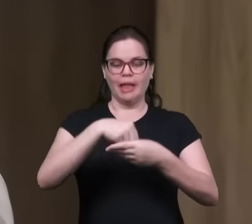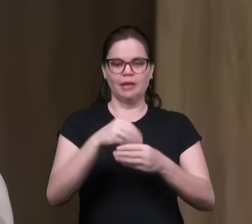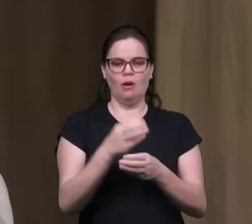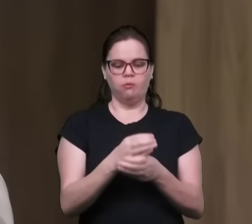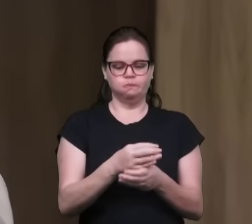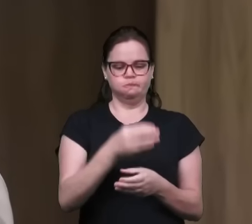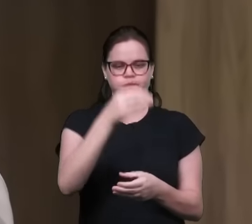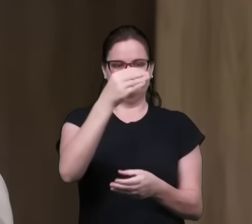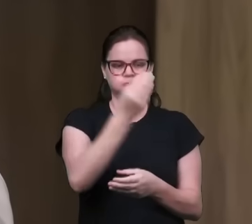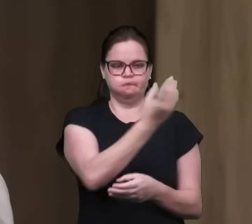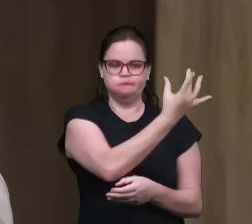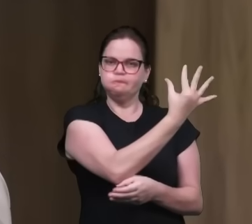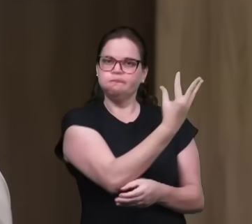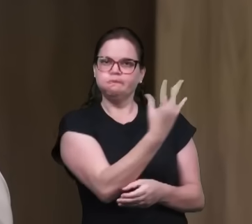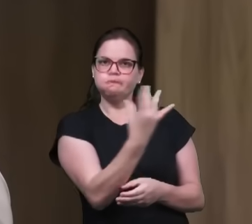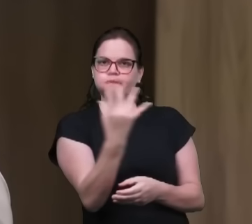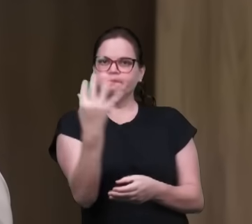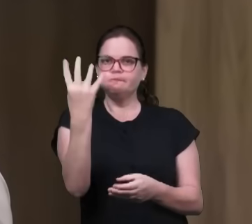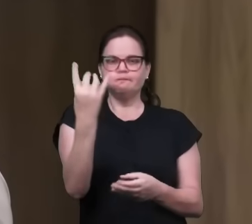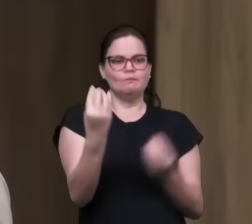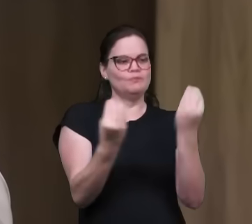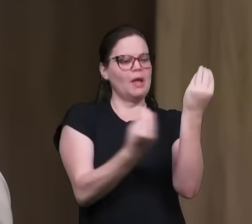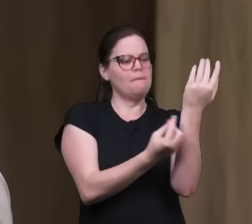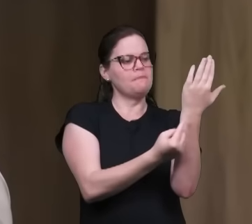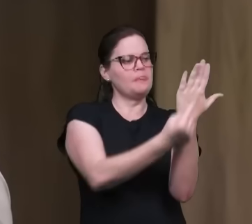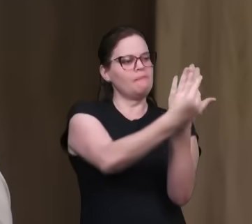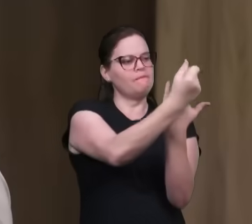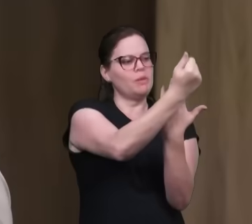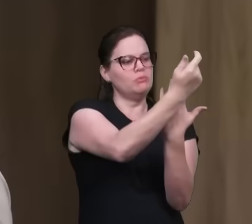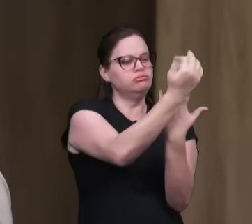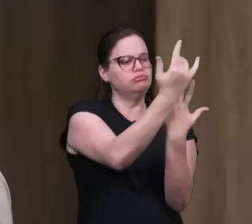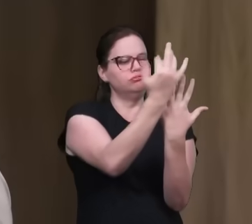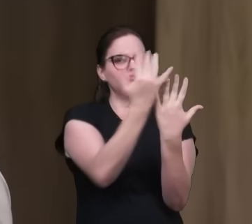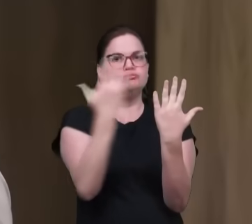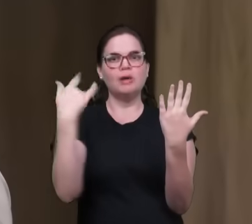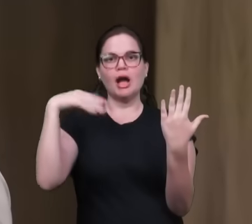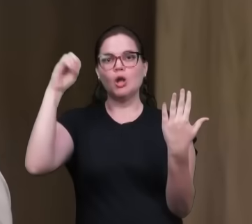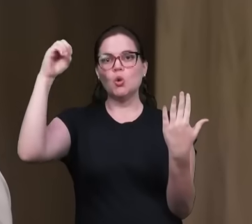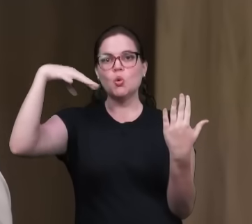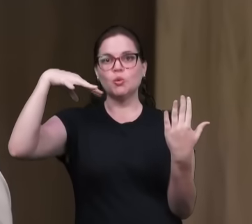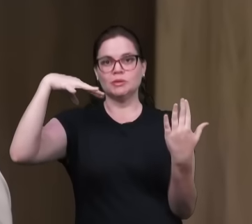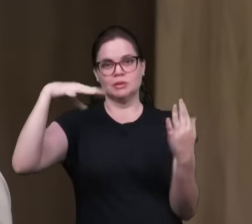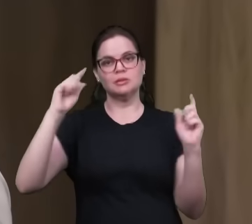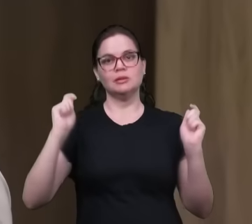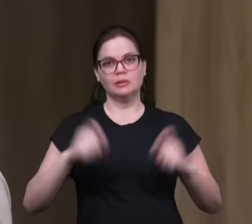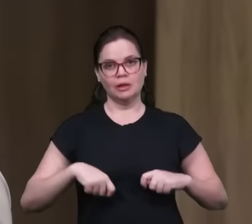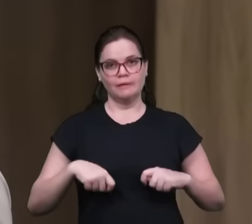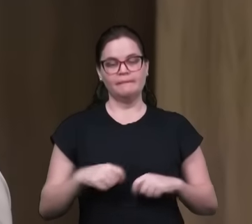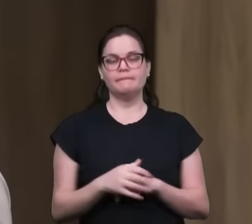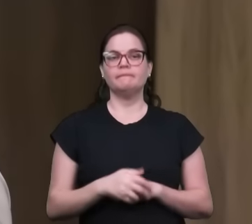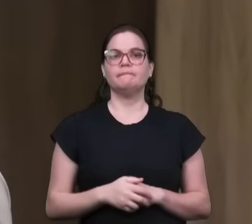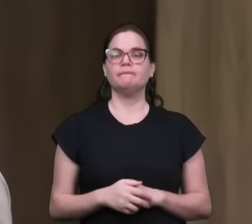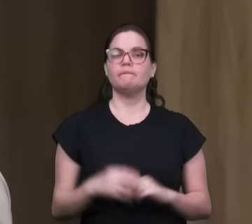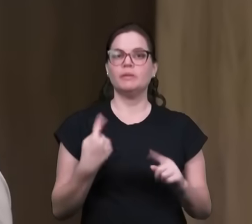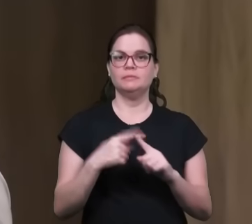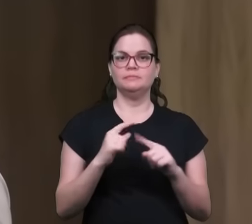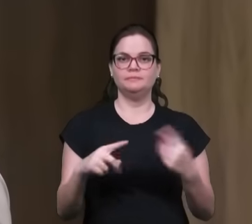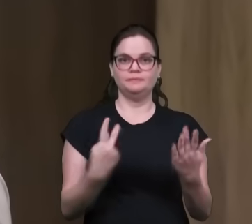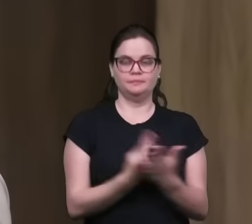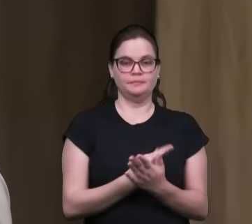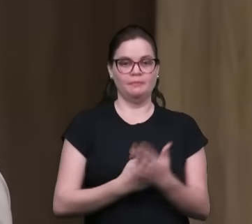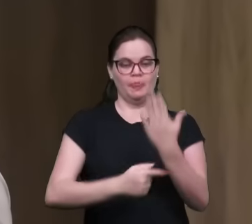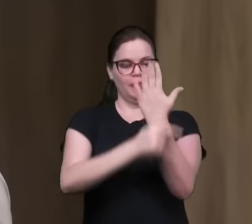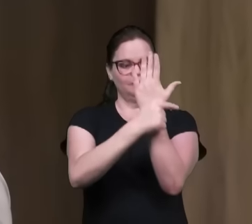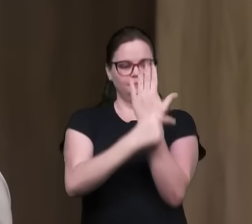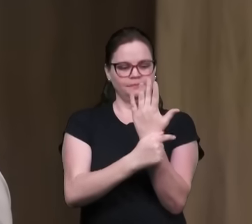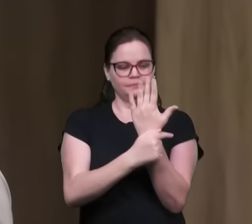da congregação no tabernáculo e iluminava o interior do templo. E esse castiçal, ele possui 7